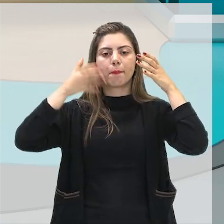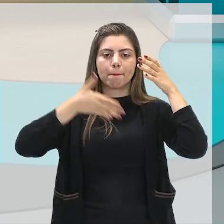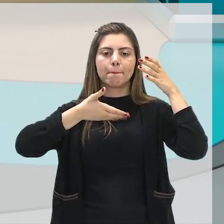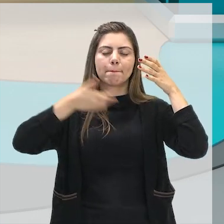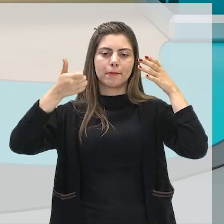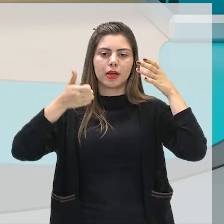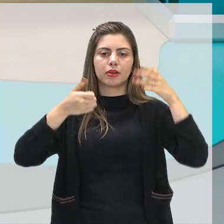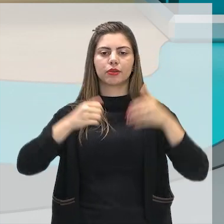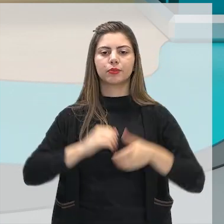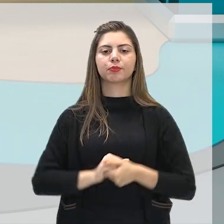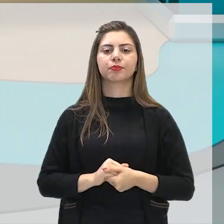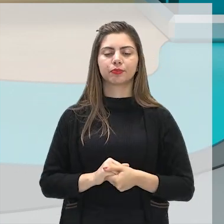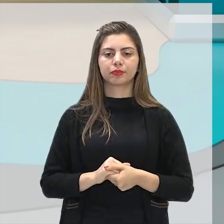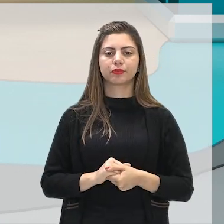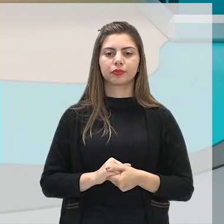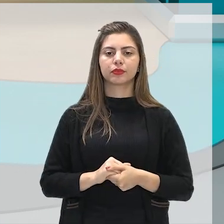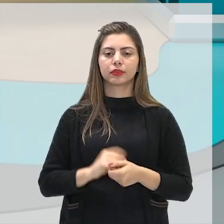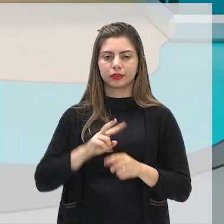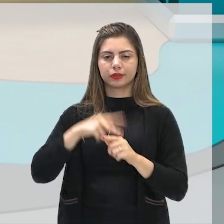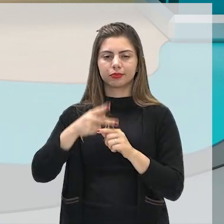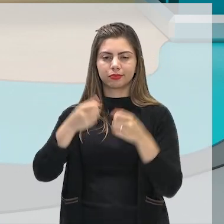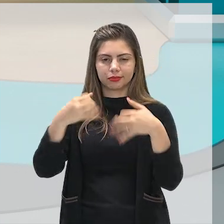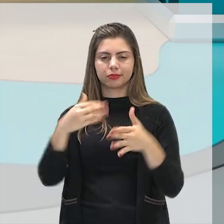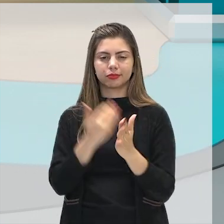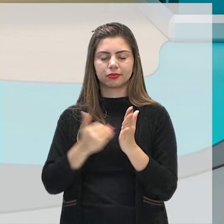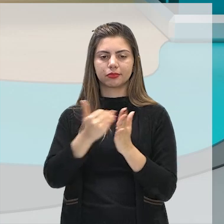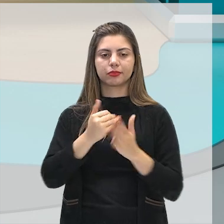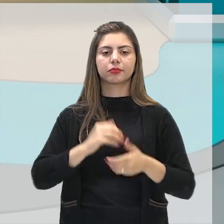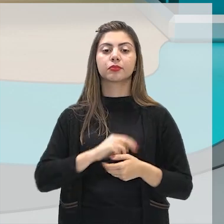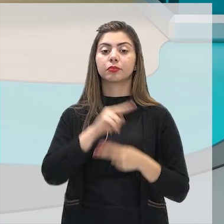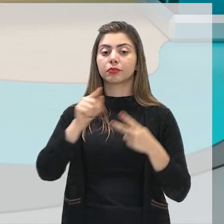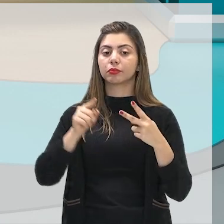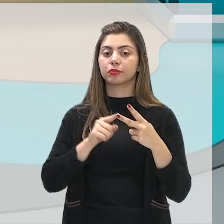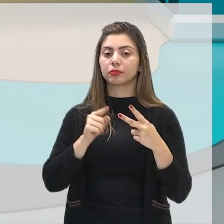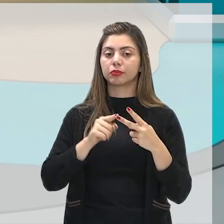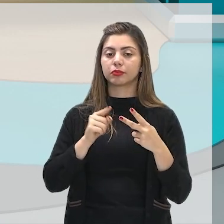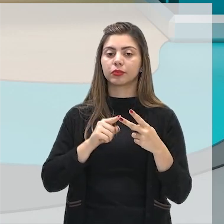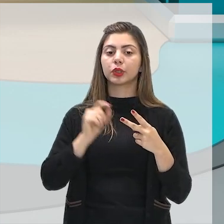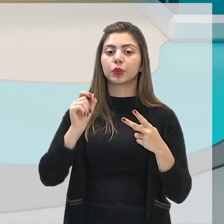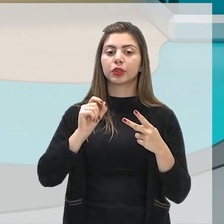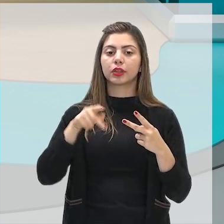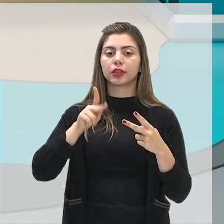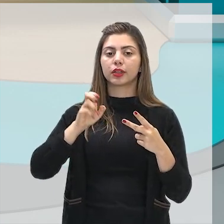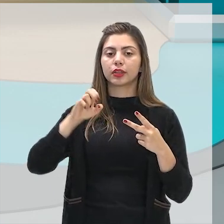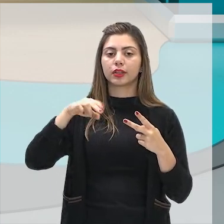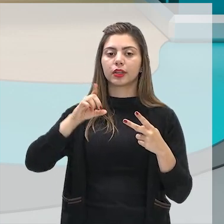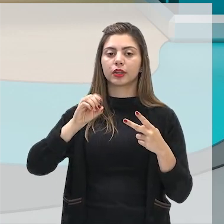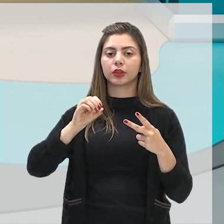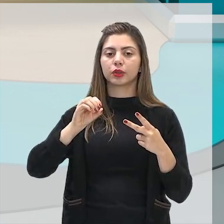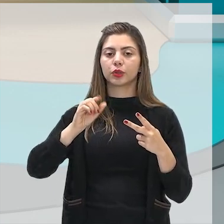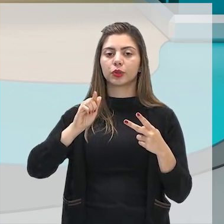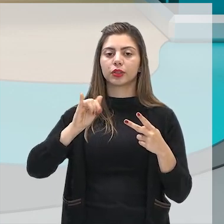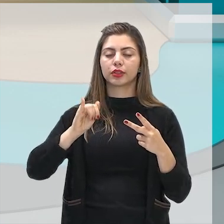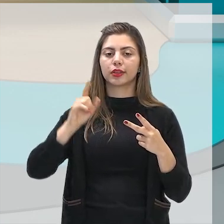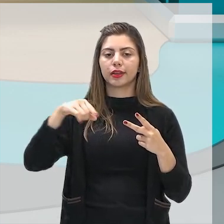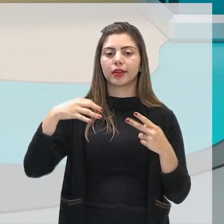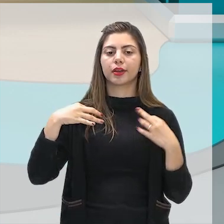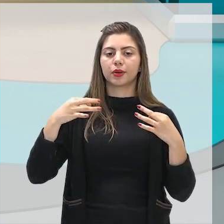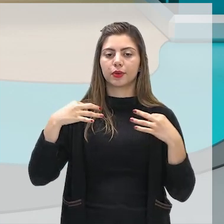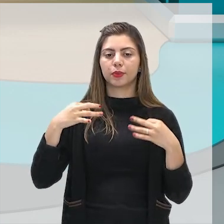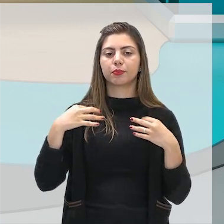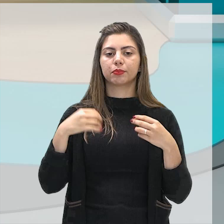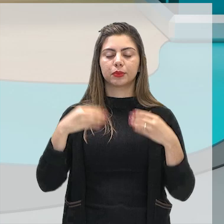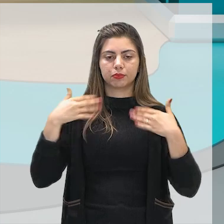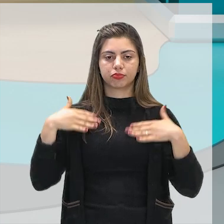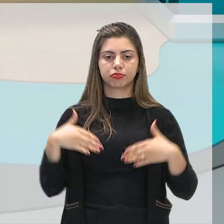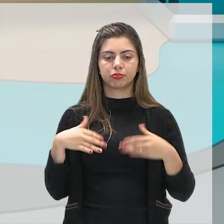Vocês vão já saber um pouquinho mais sobre esse capacete. Nós temos a camisa, que é o Kendogi. Nós temos o Hakama, que é